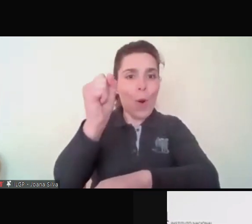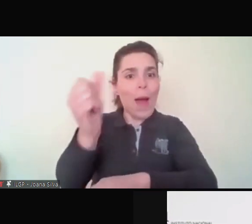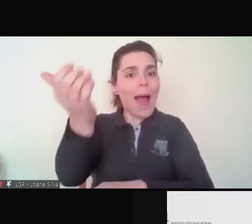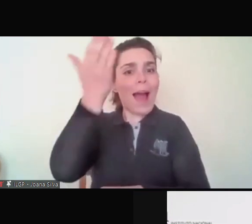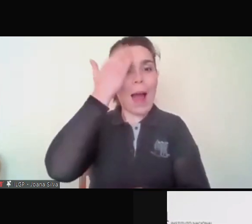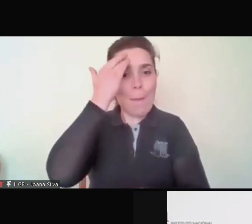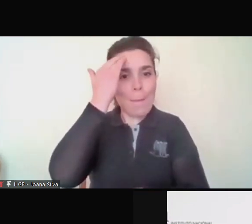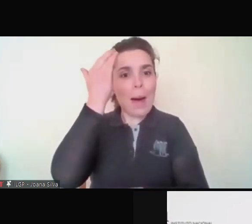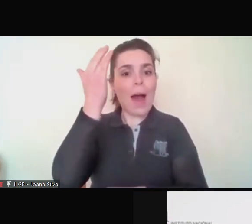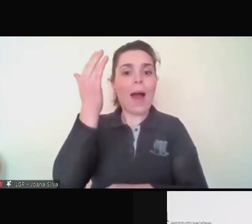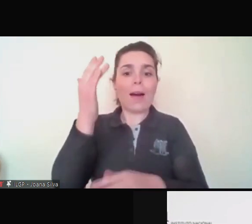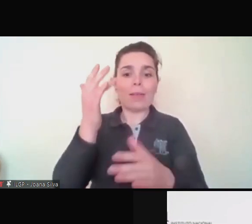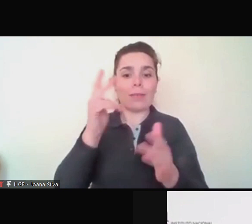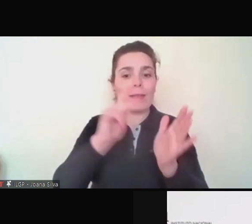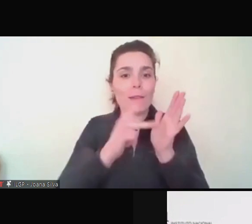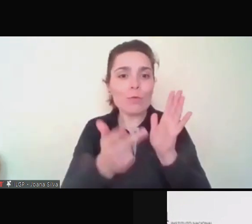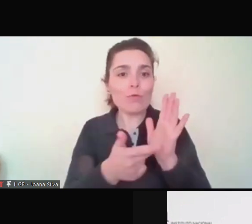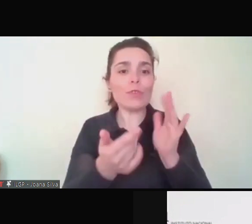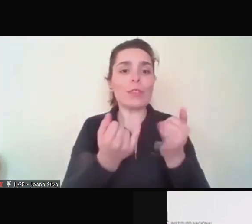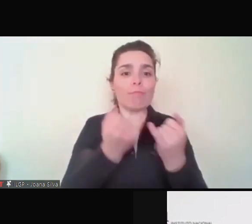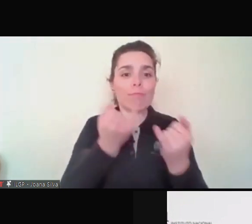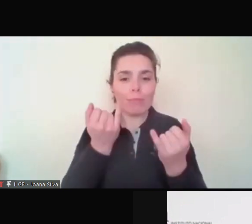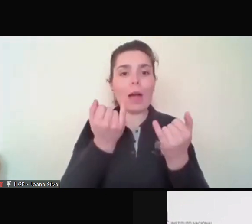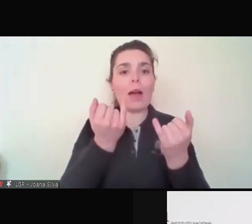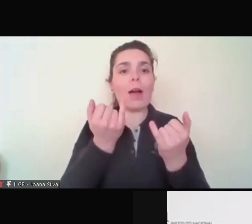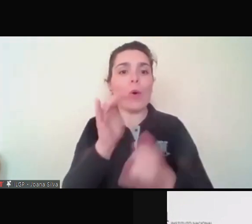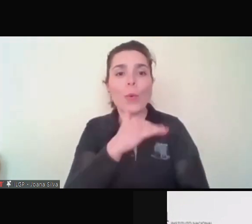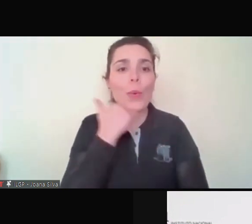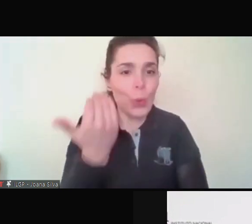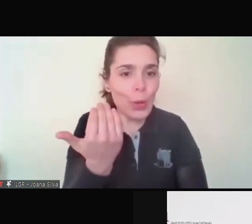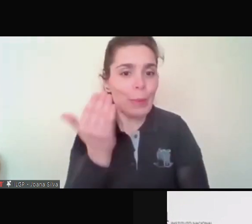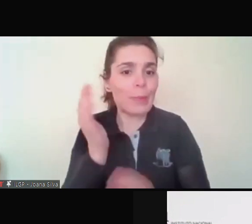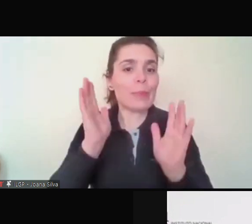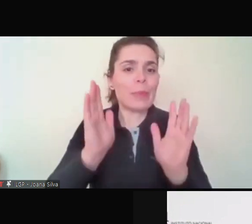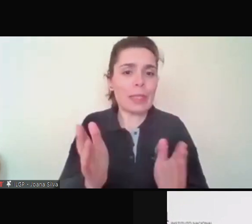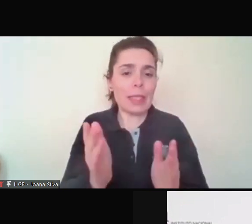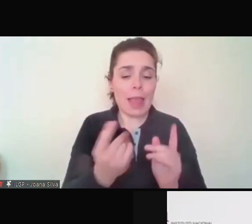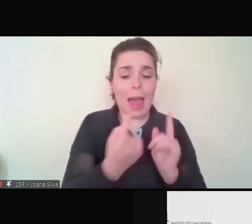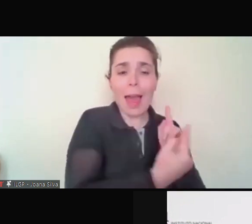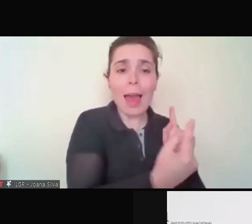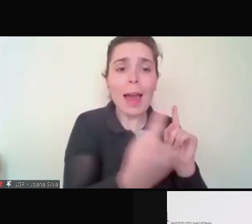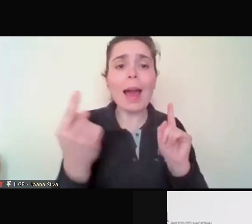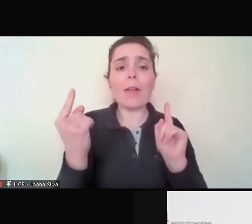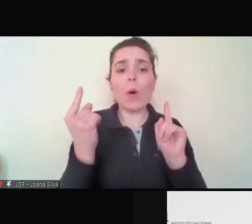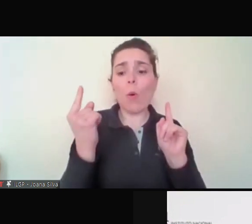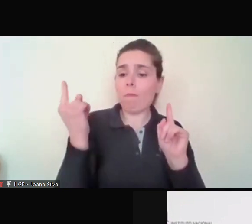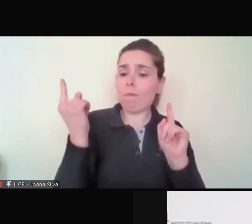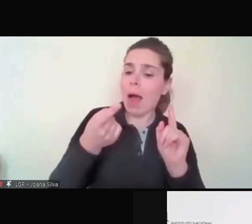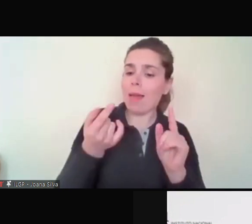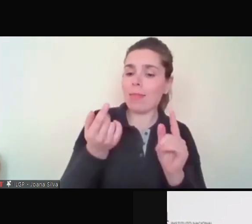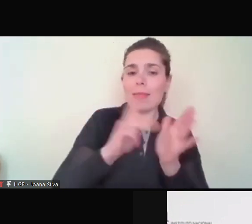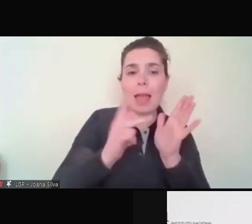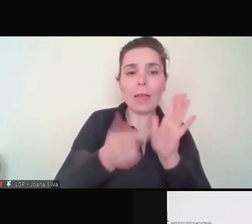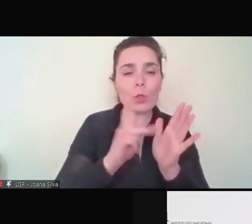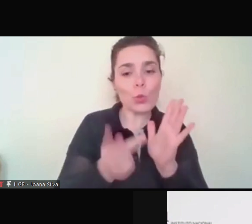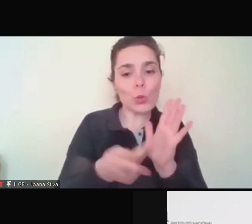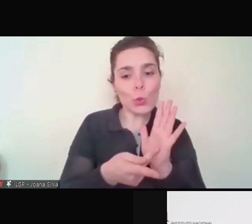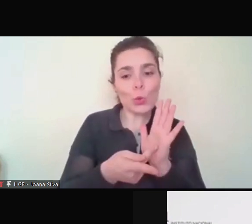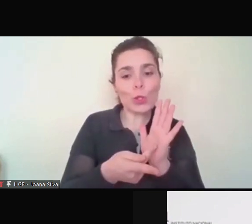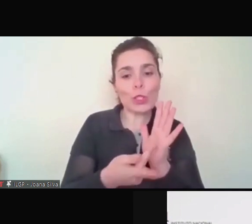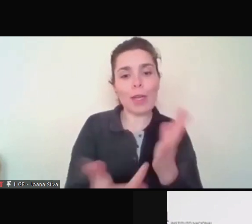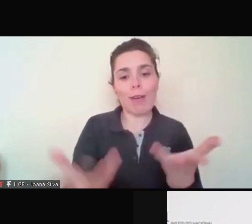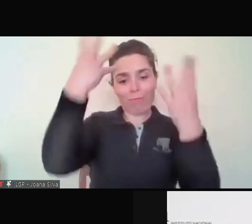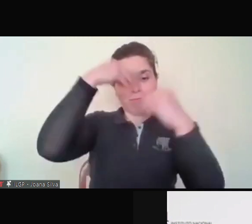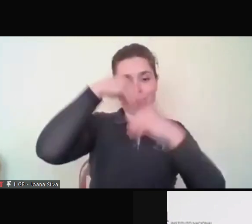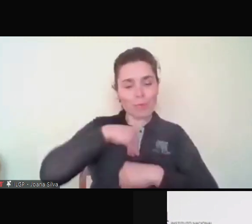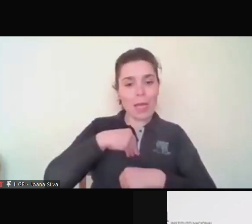todos nós temos um conjunto de competências digitais que nos habilitem a colocar a tecnologia cotidianamente ao serviço do interesse público